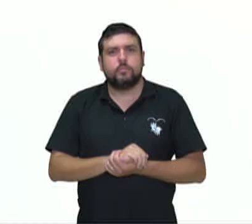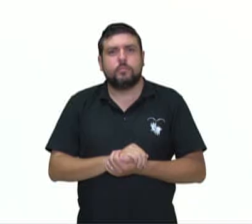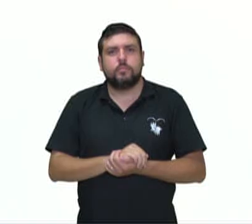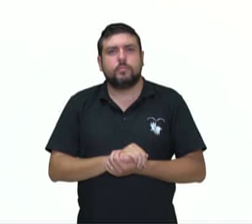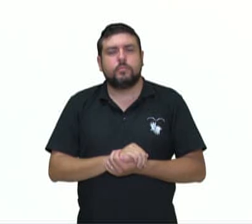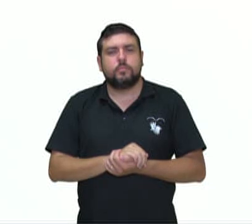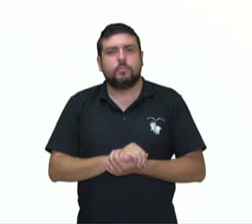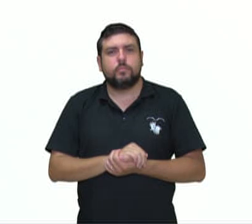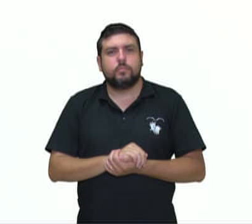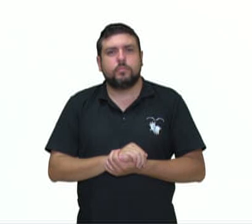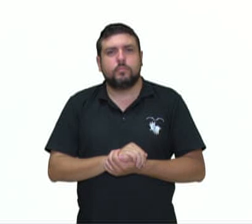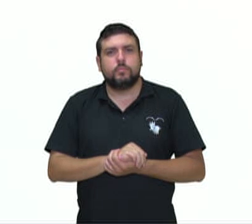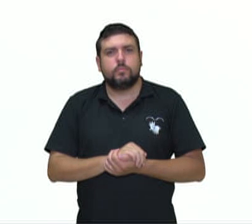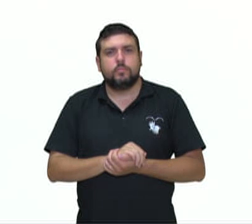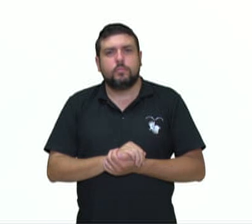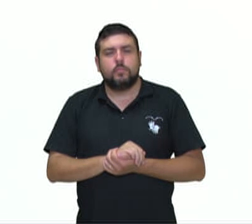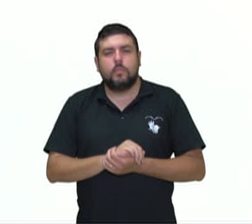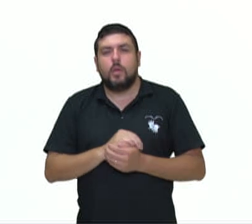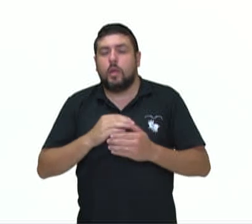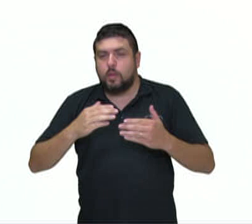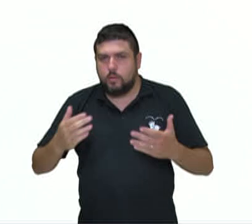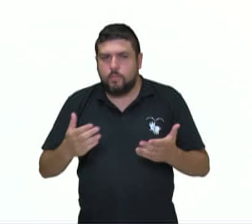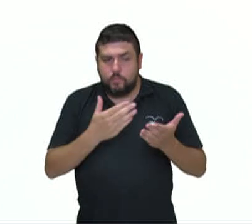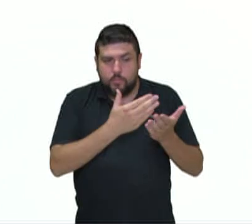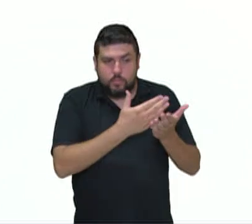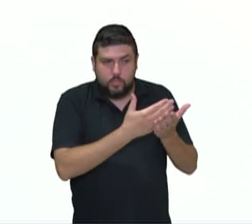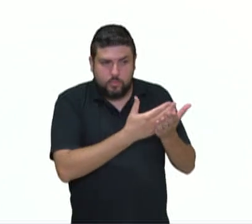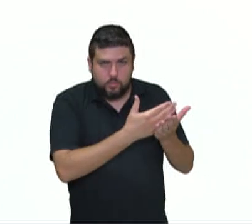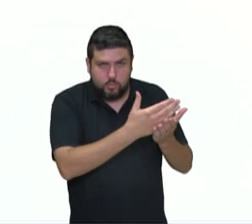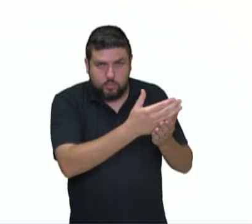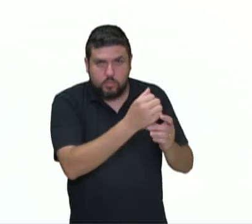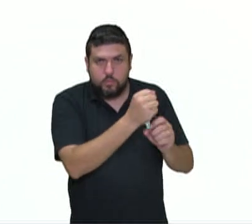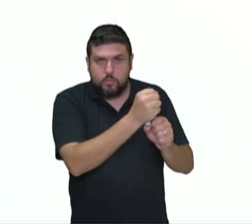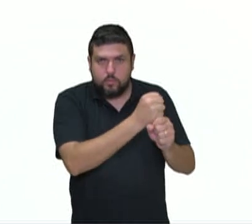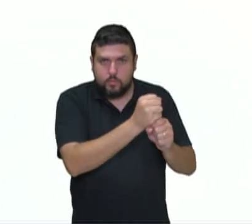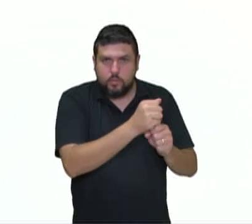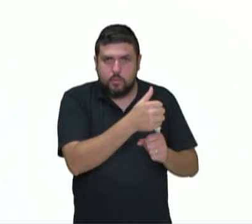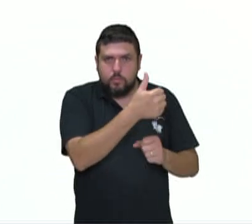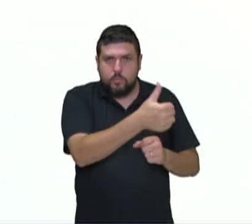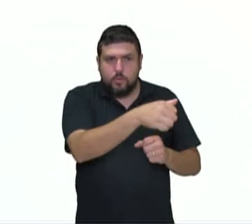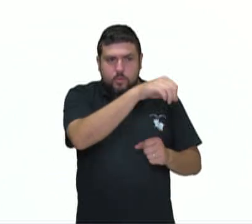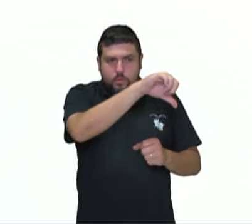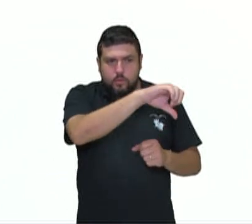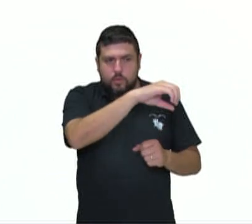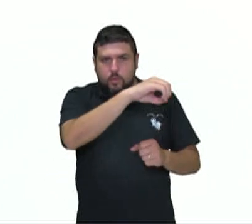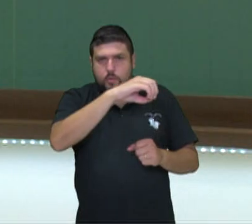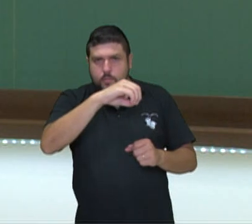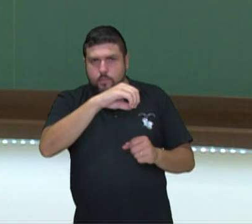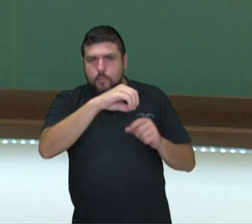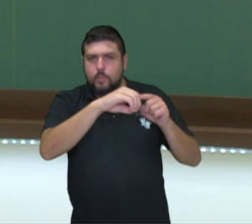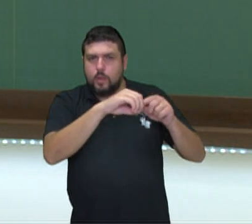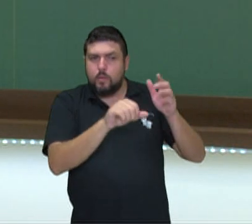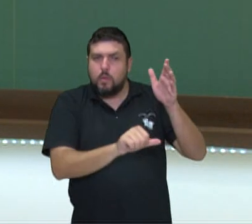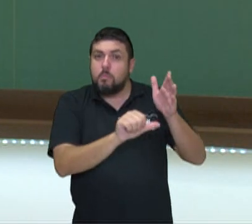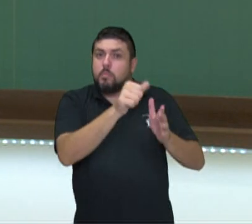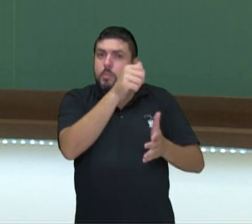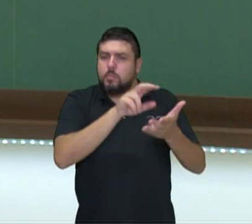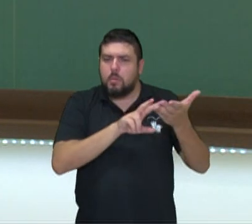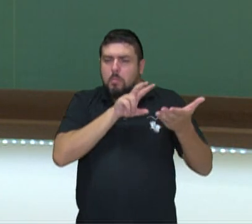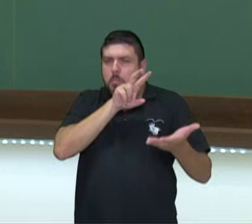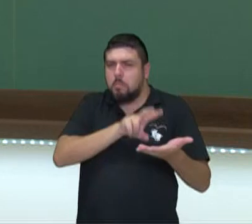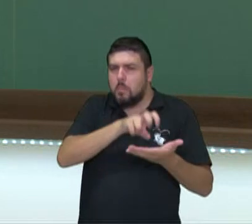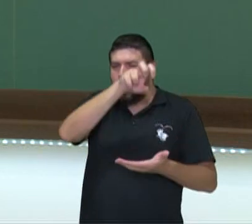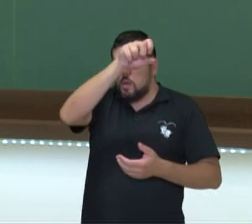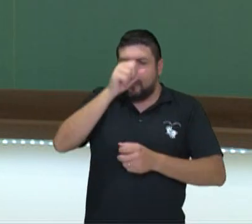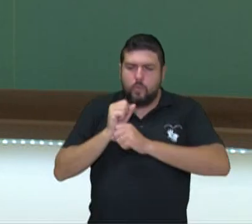Considerando que essa modalidade começou em 1900, ou seja, foi o início do salto com vara nas Olimpíadas,